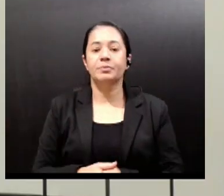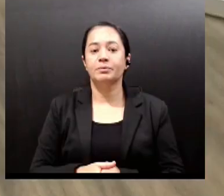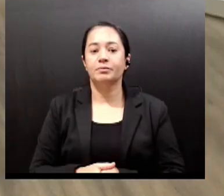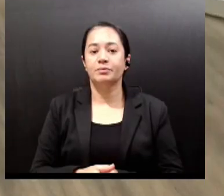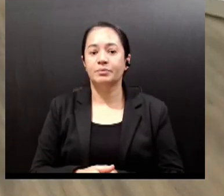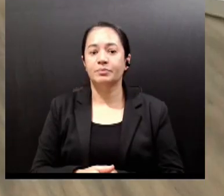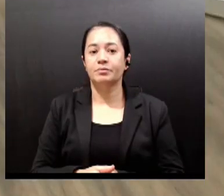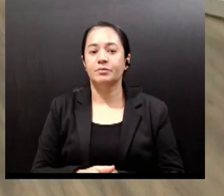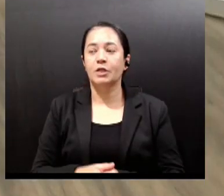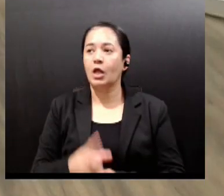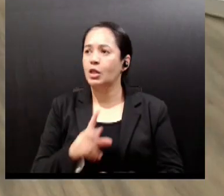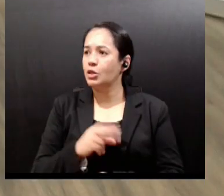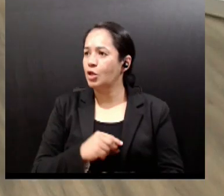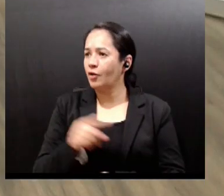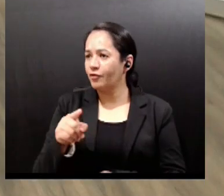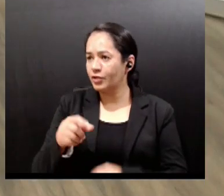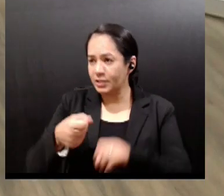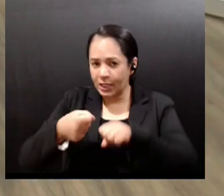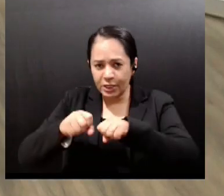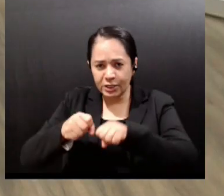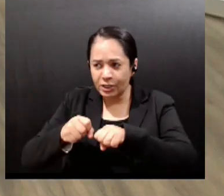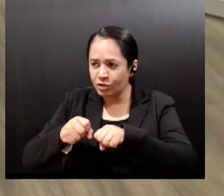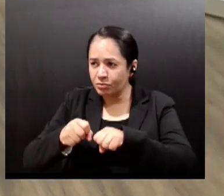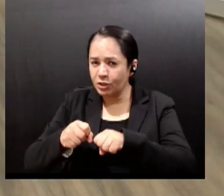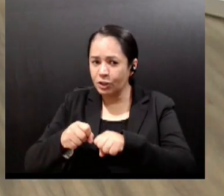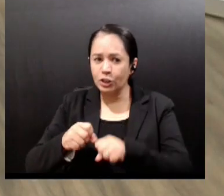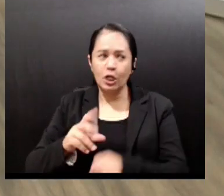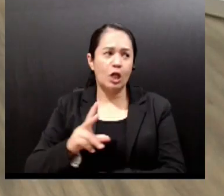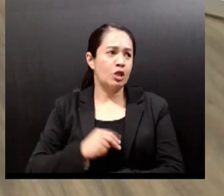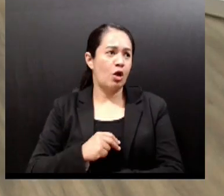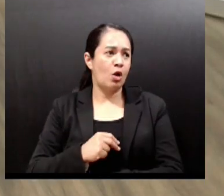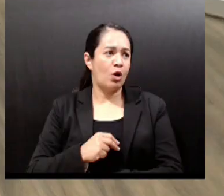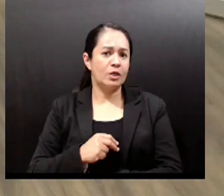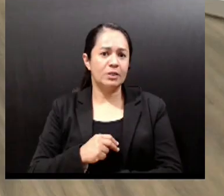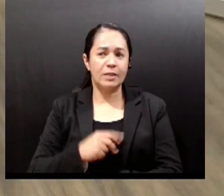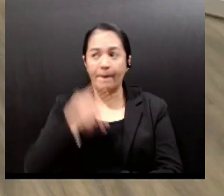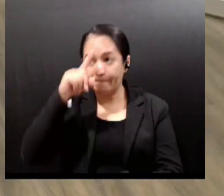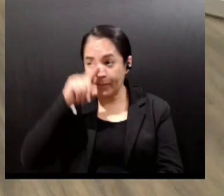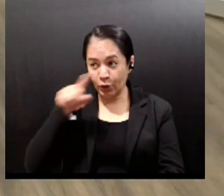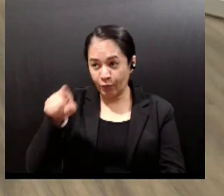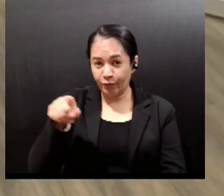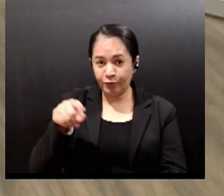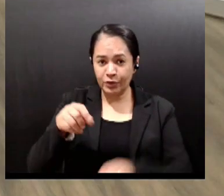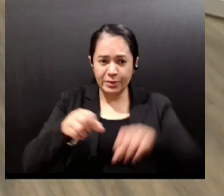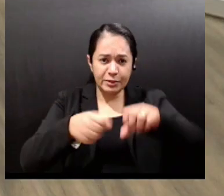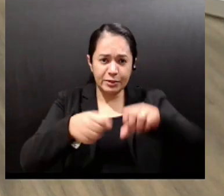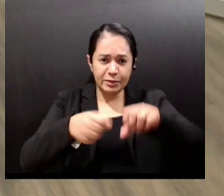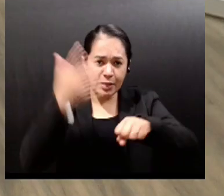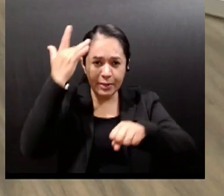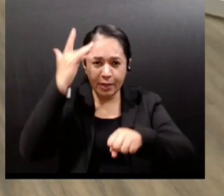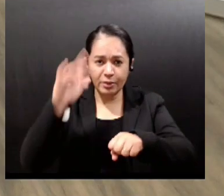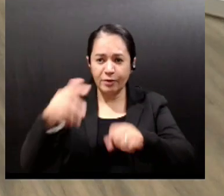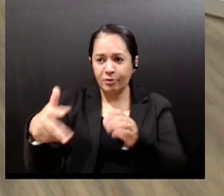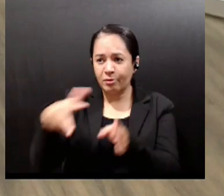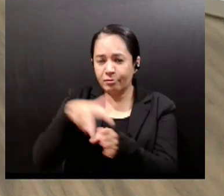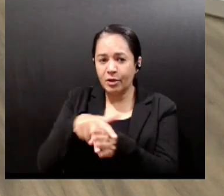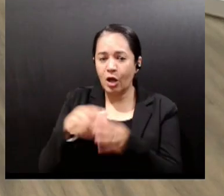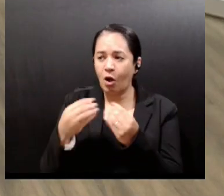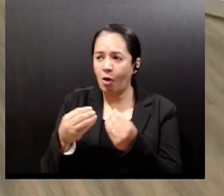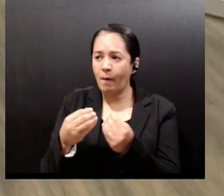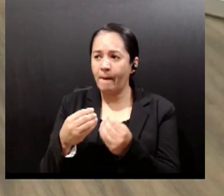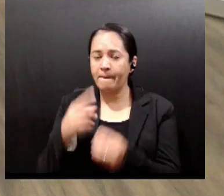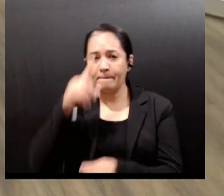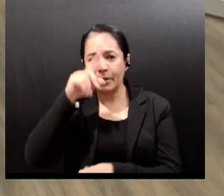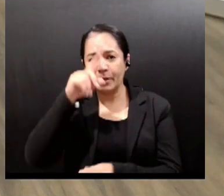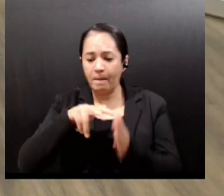você vai andar de moto, é muito inseguro, né? Você não pilota e você vai lá atrás, corre o risco de você cair e se acidentar.